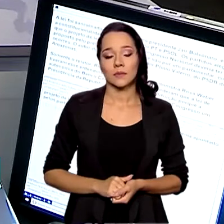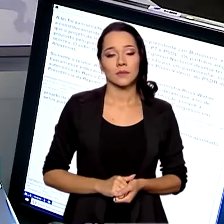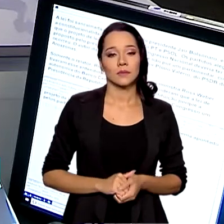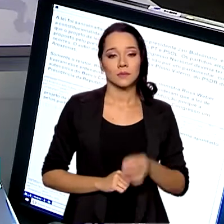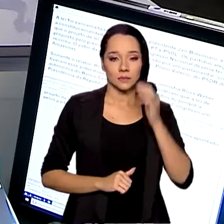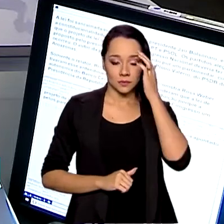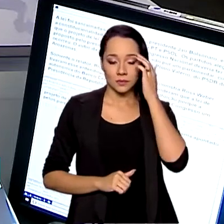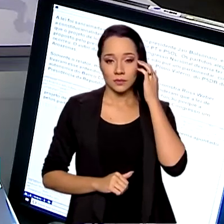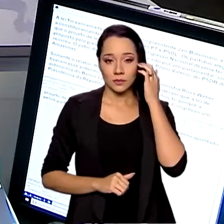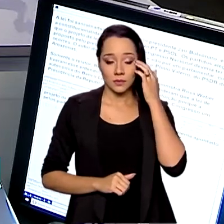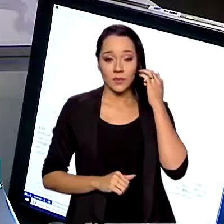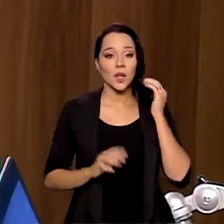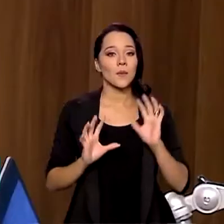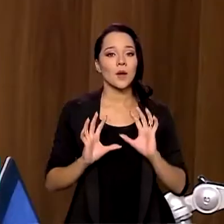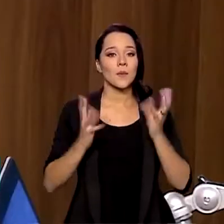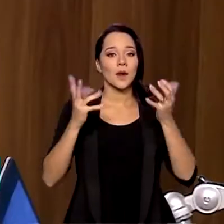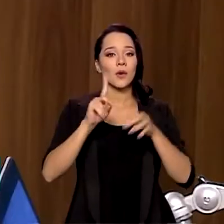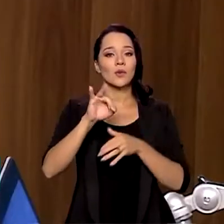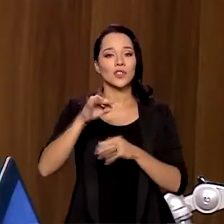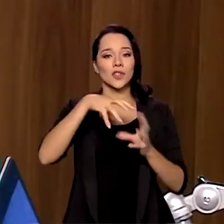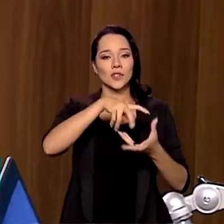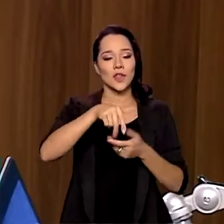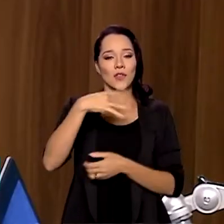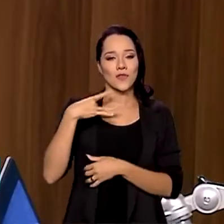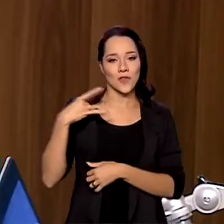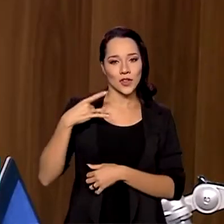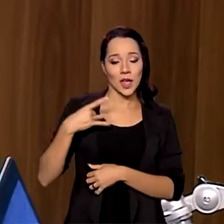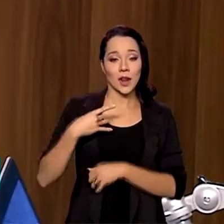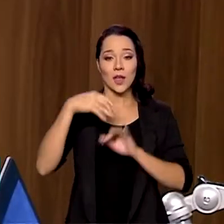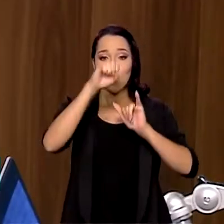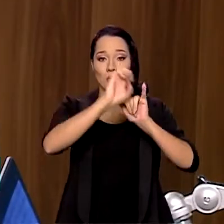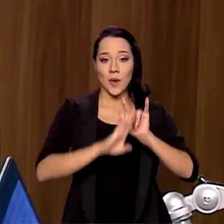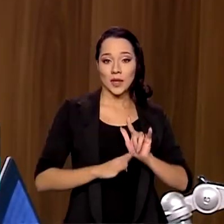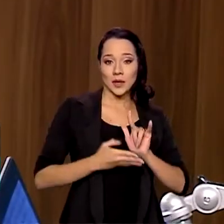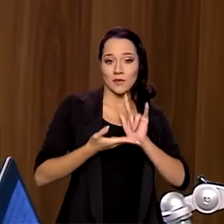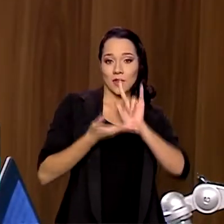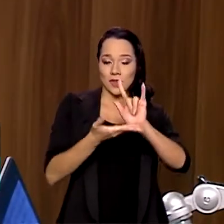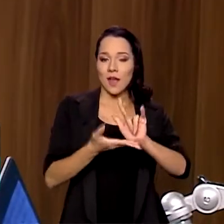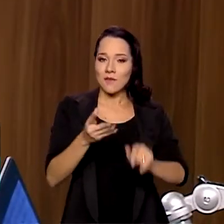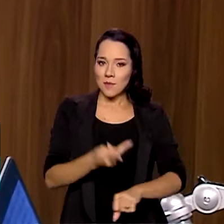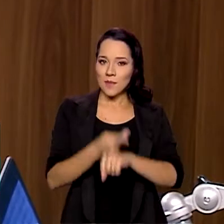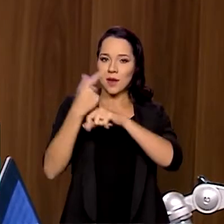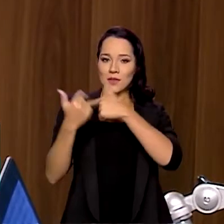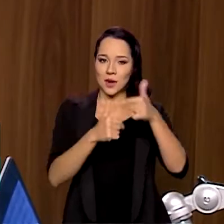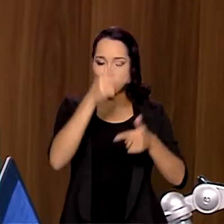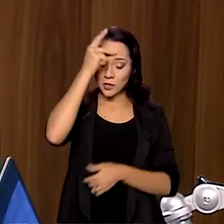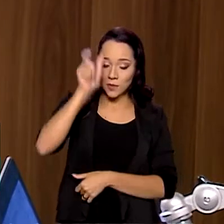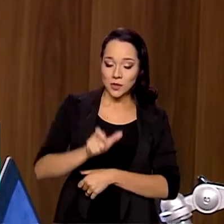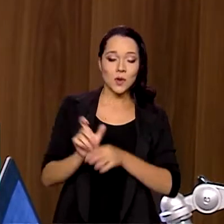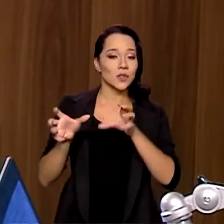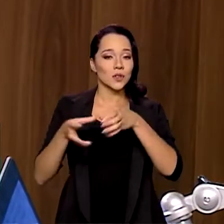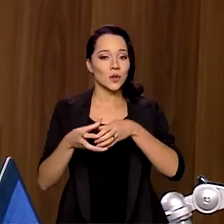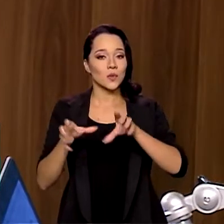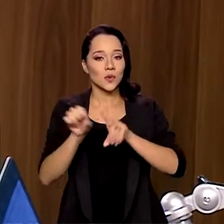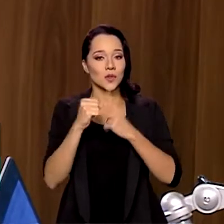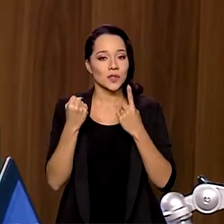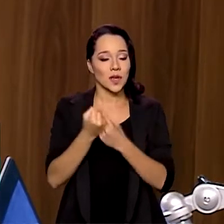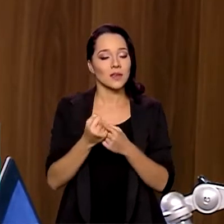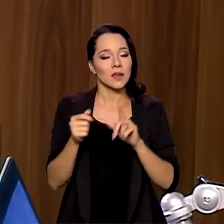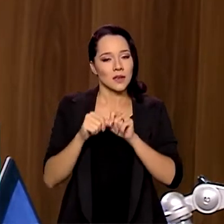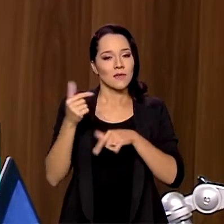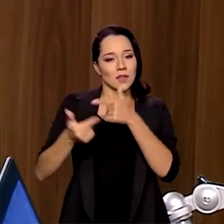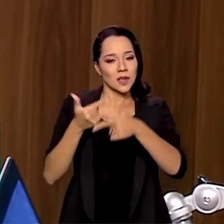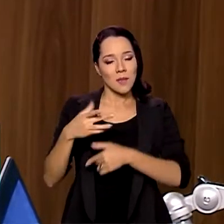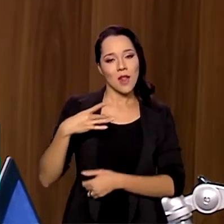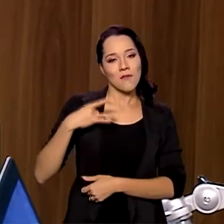Para comemorar o Dia Nacional do Voluntariado, o Pátria Voluntária vai premiar o trabalho de pessoas e entidades sociais que realizam